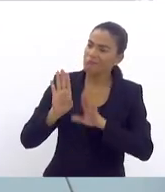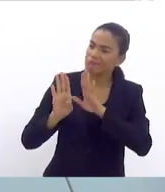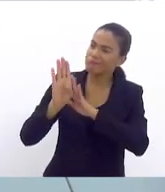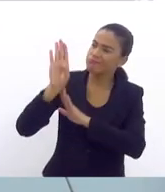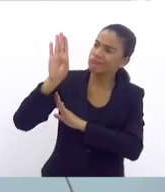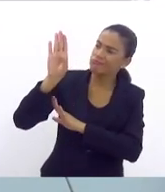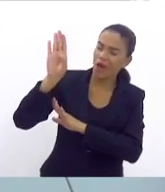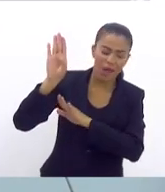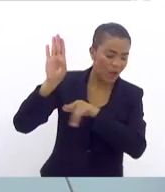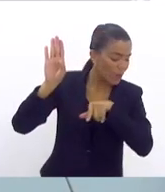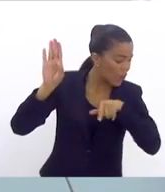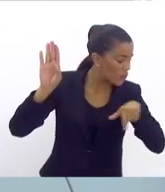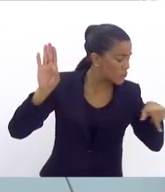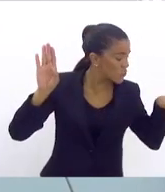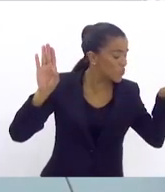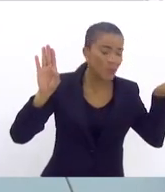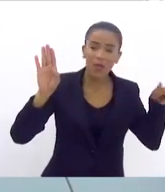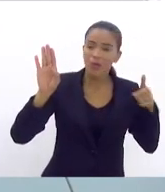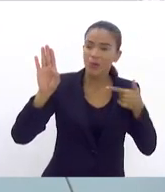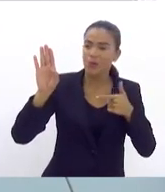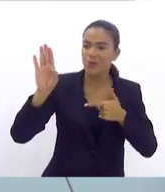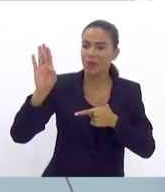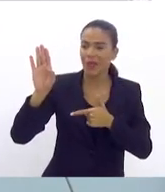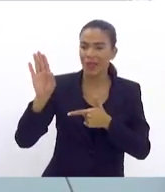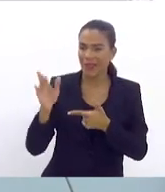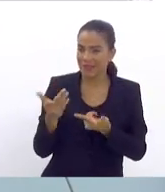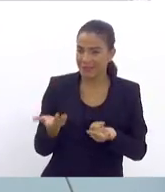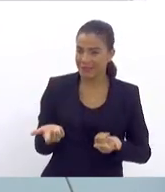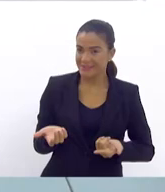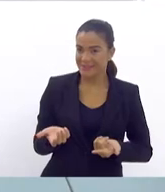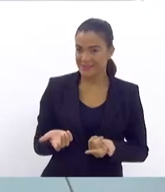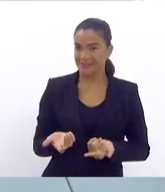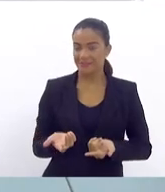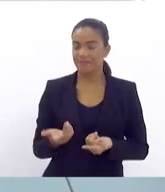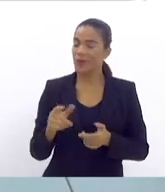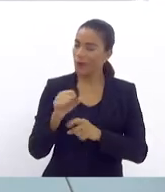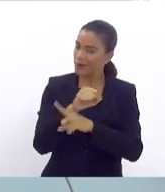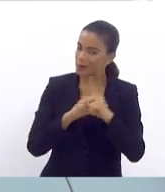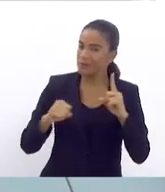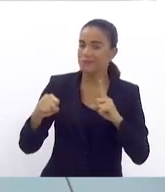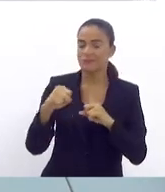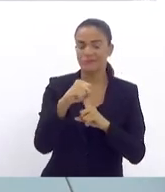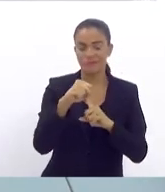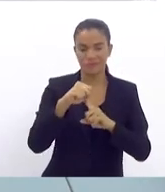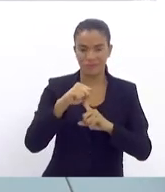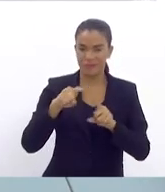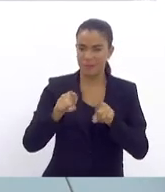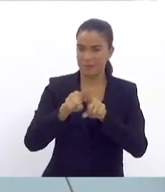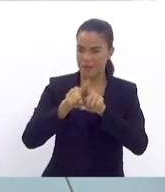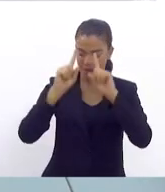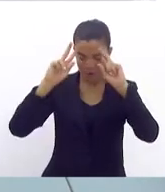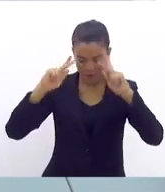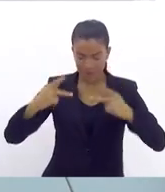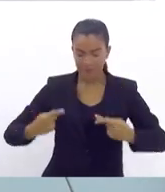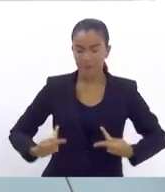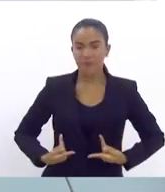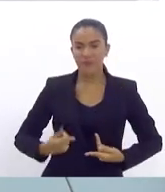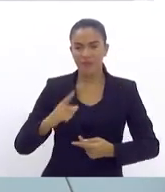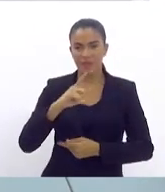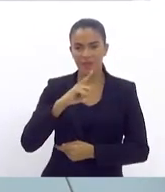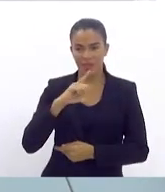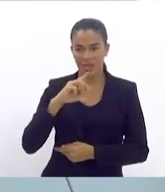não existe. Então, a sociedade, o ser humano, tem uma